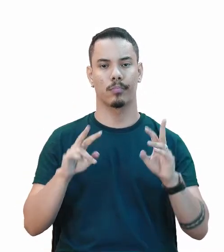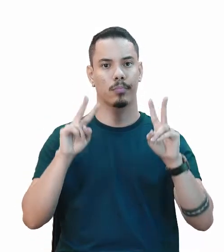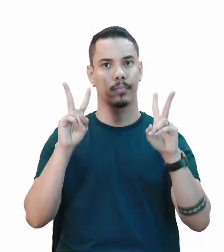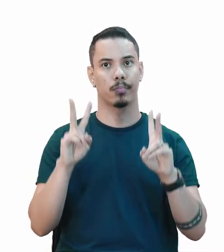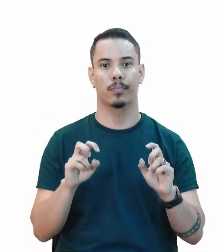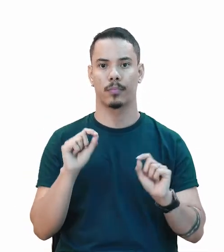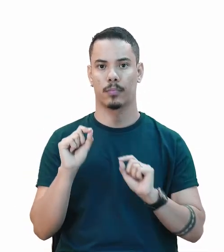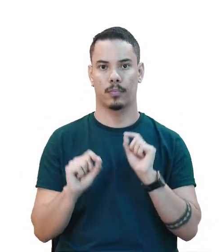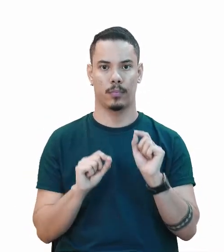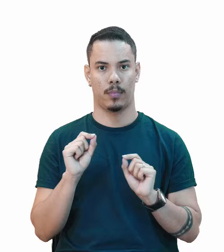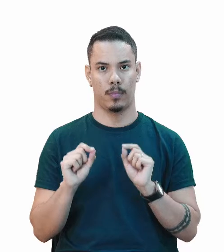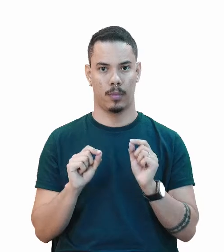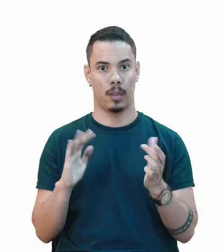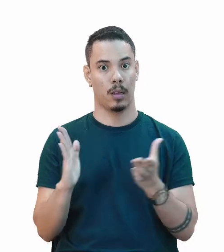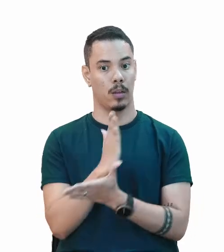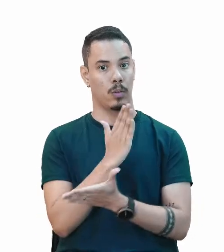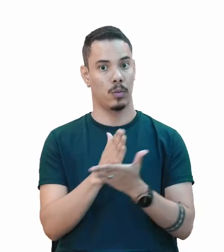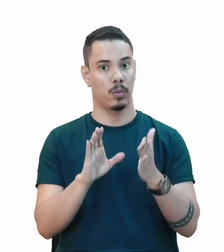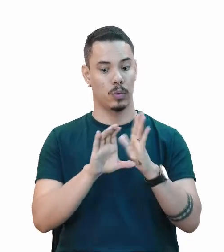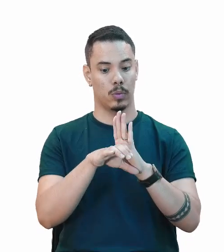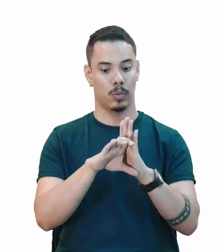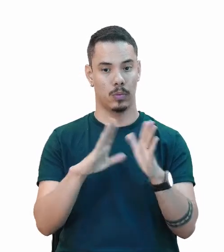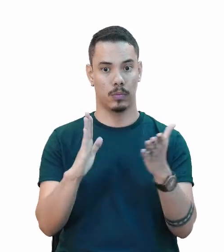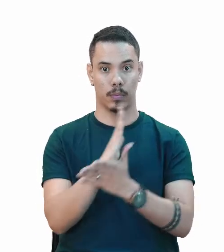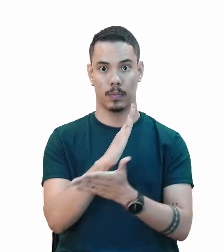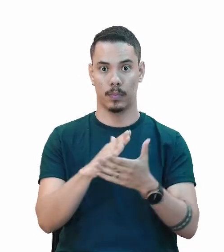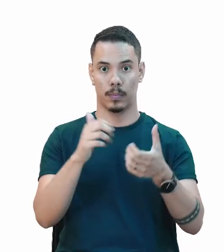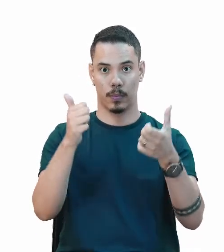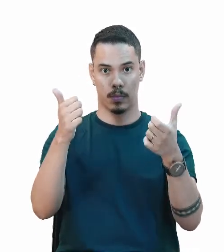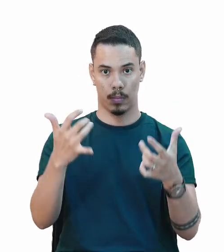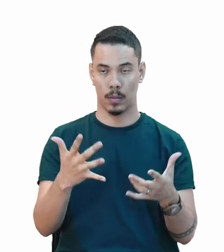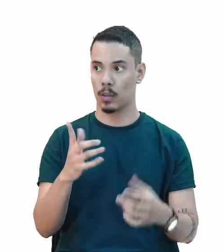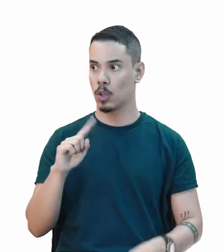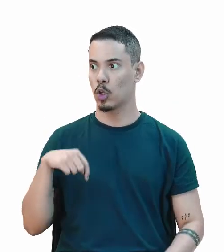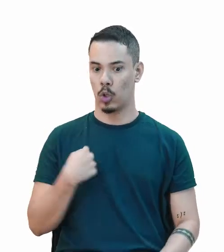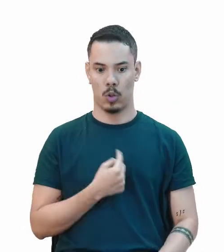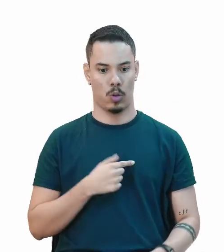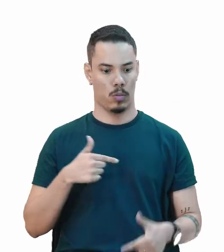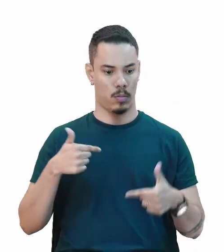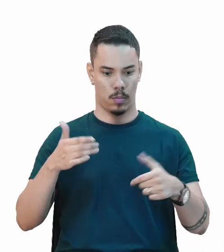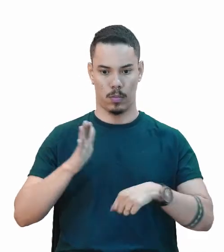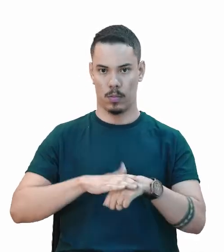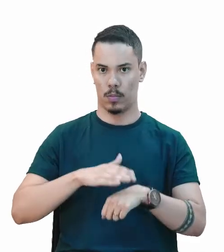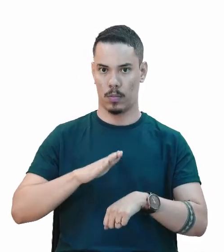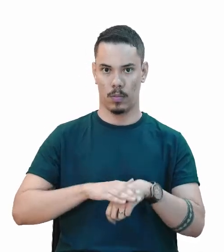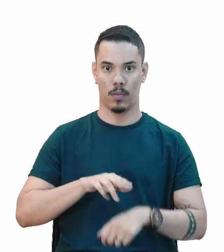alguns conceitos. Ou seja, temos que agir com virtude,